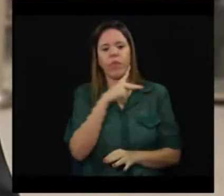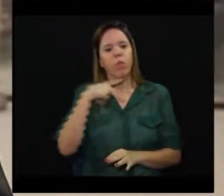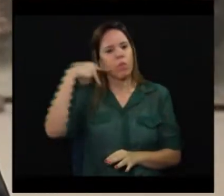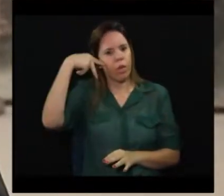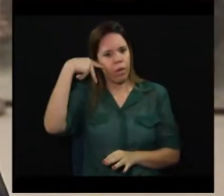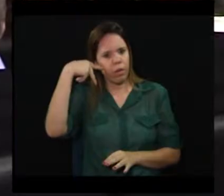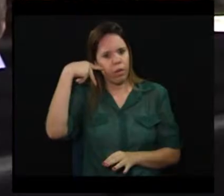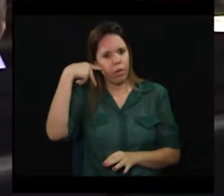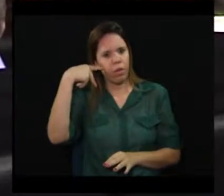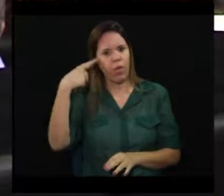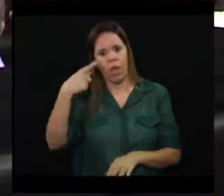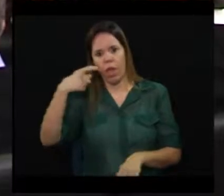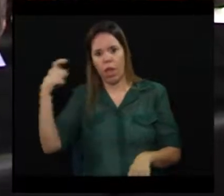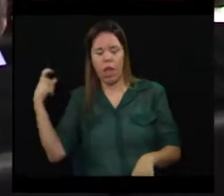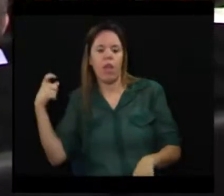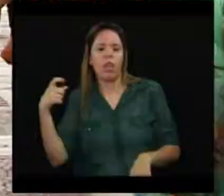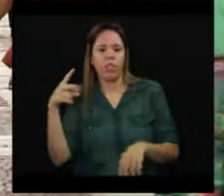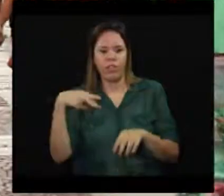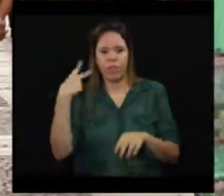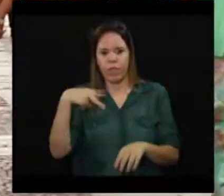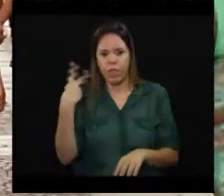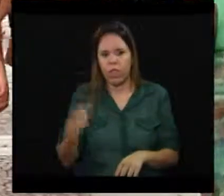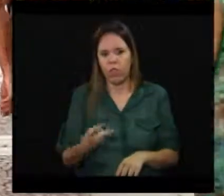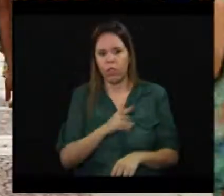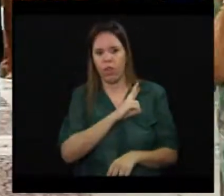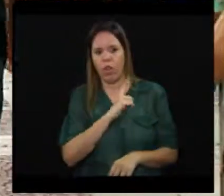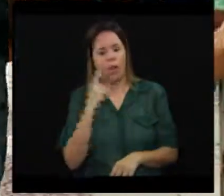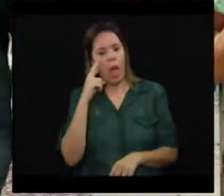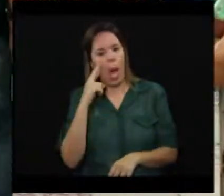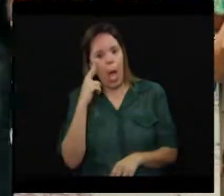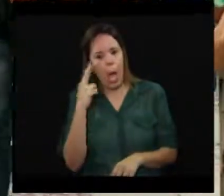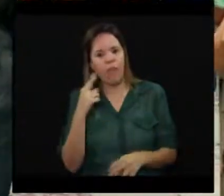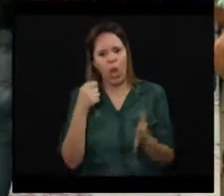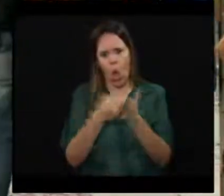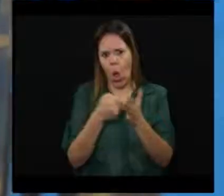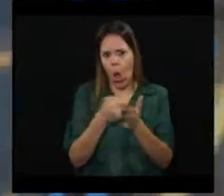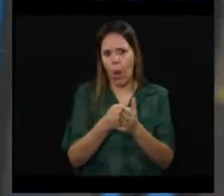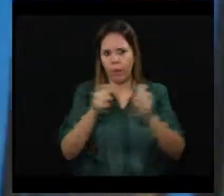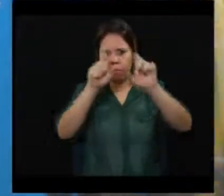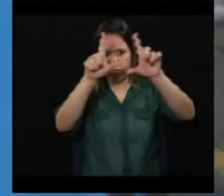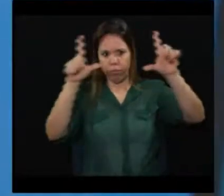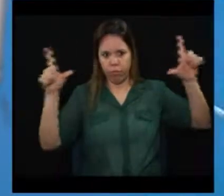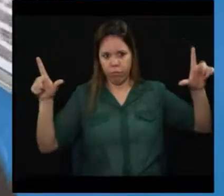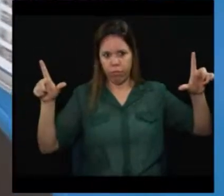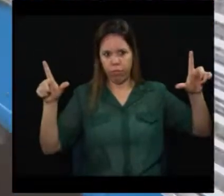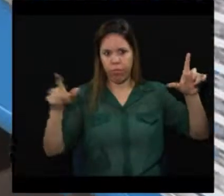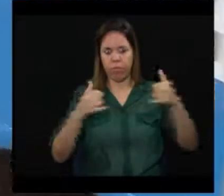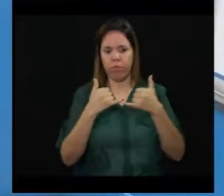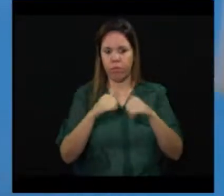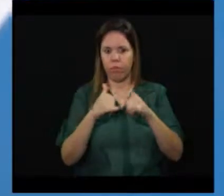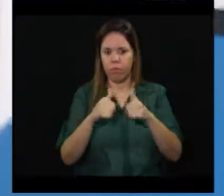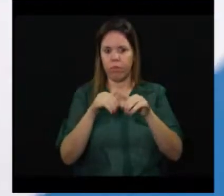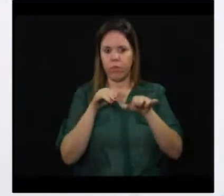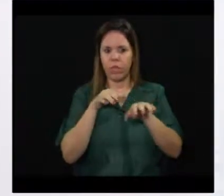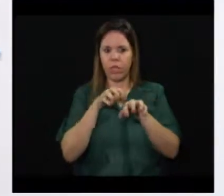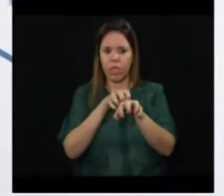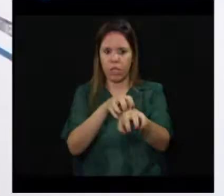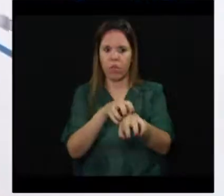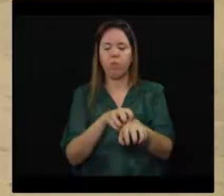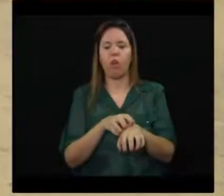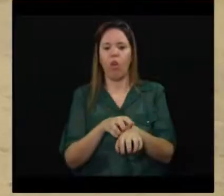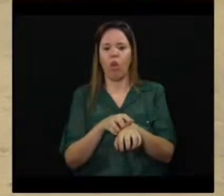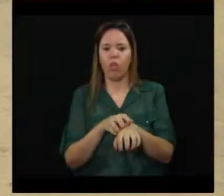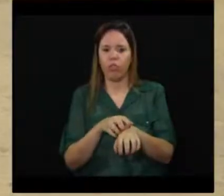do ex-vereador Rafa Zimbaldi obriga a fixação de placa ou cartaz no sistema de transporte coletivo de